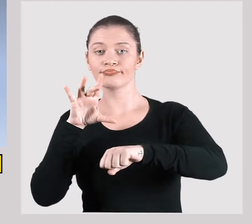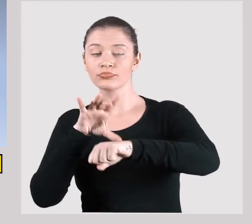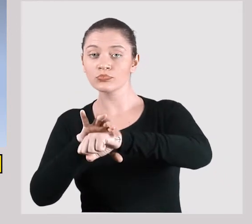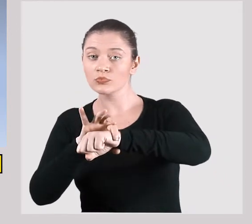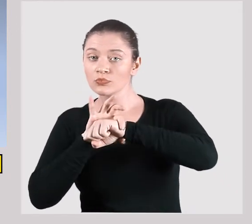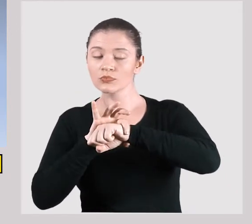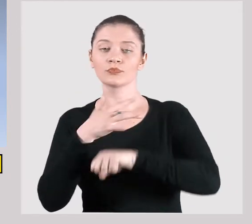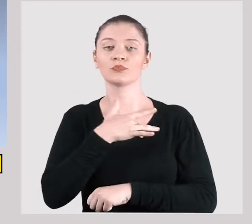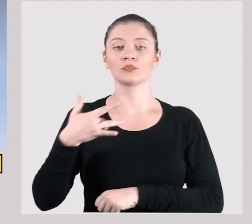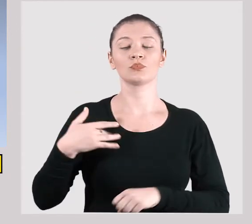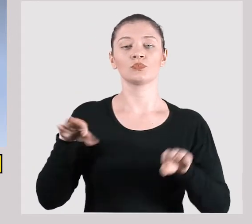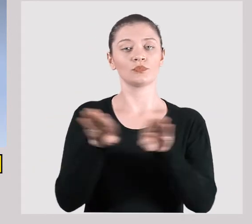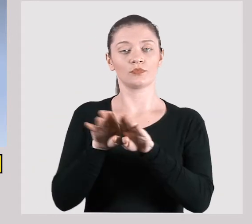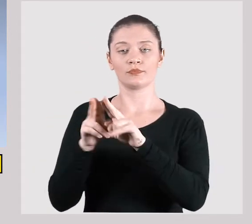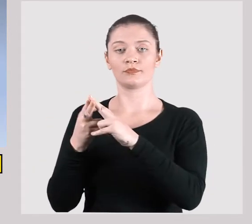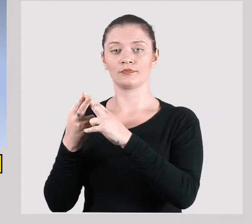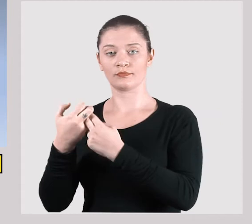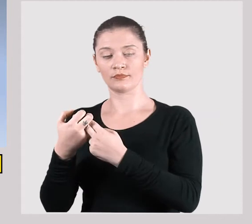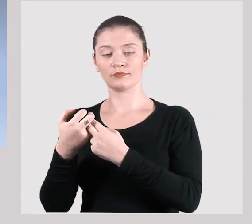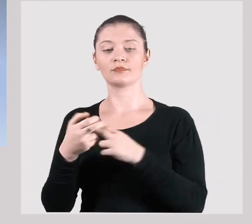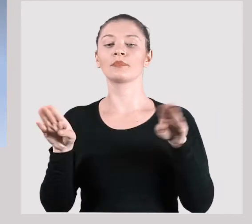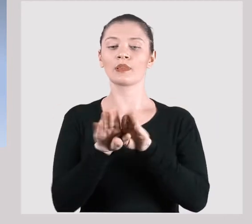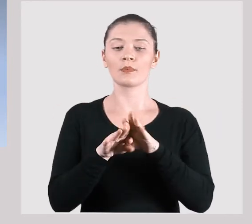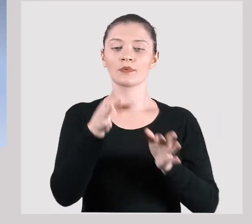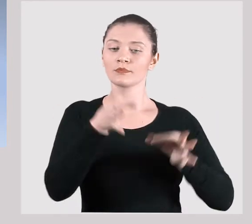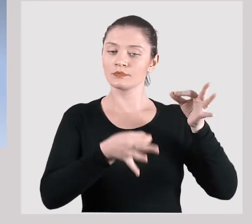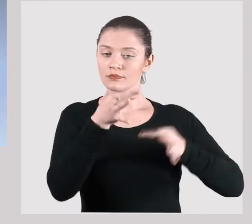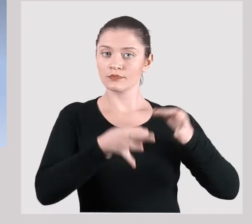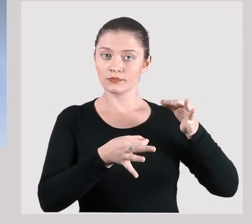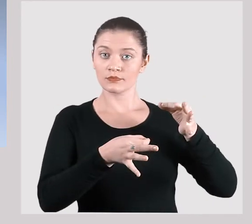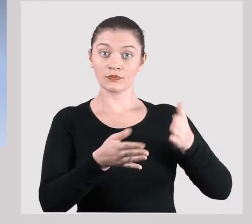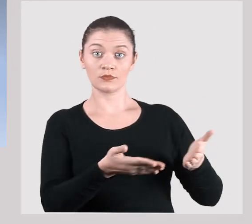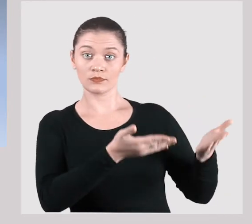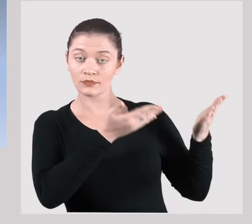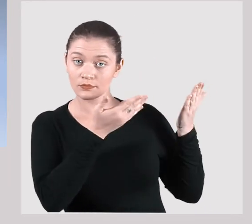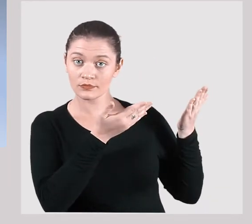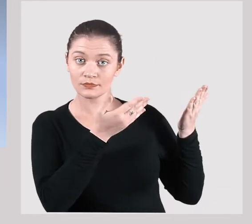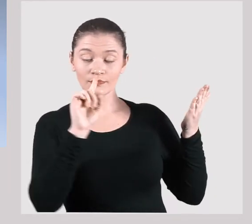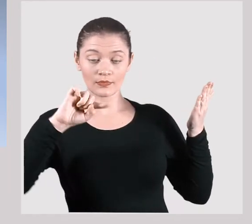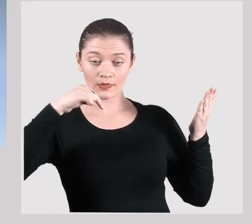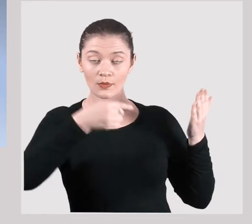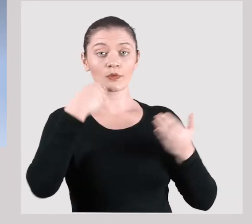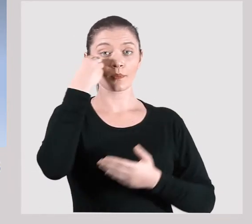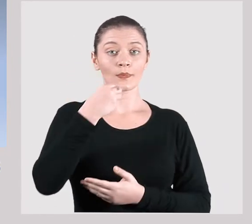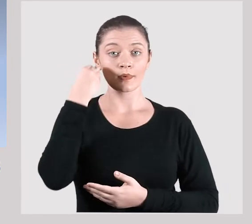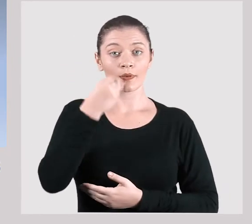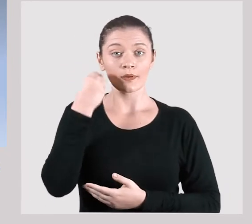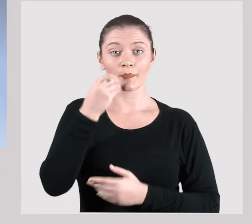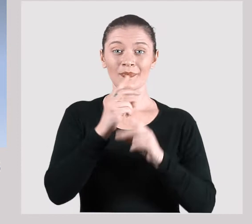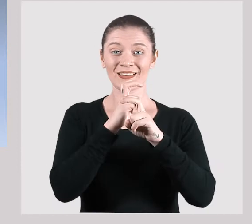E existe, assim, a questão do Tribunal de Nuremberg, que depois daqueles experimentos nazistas, antes não existia nada